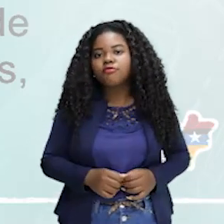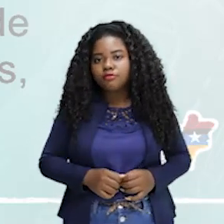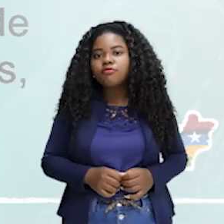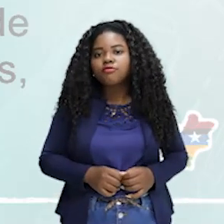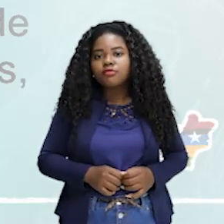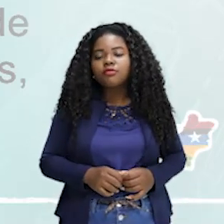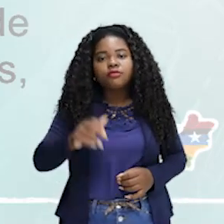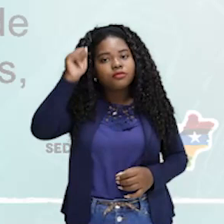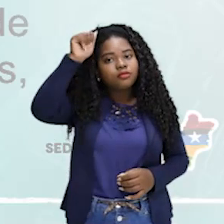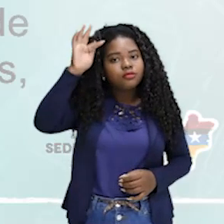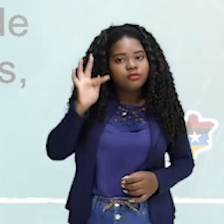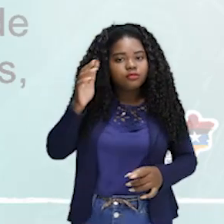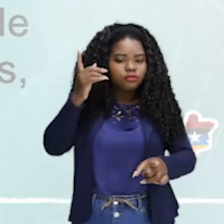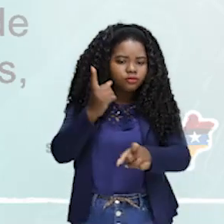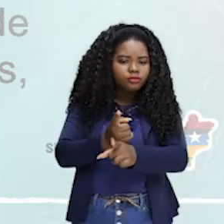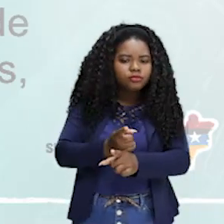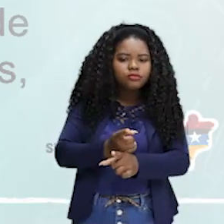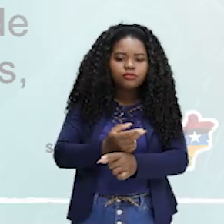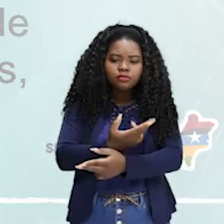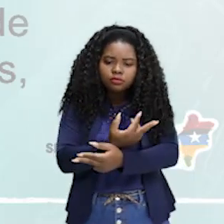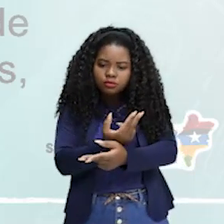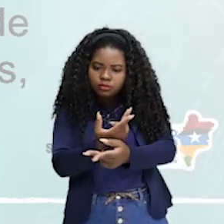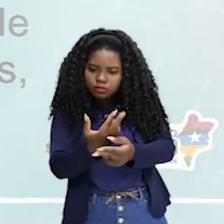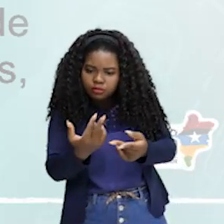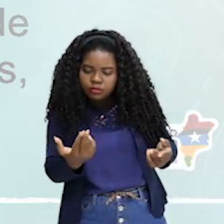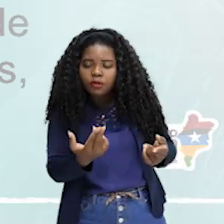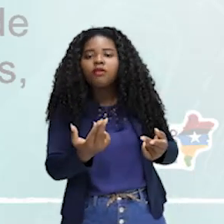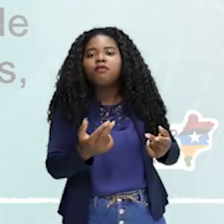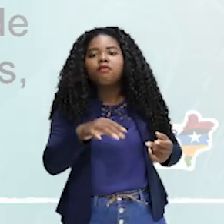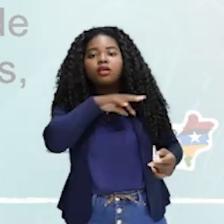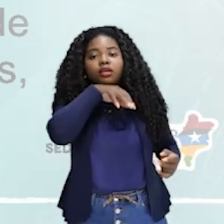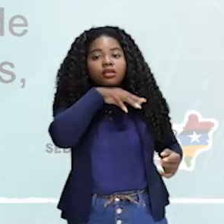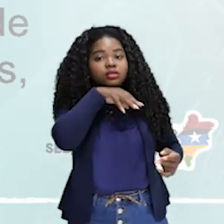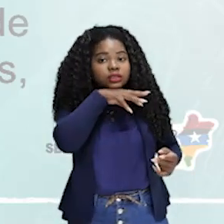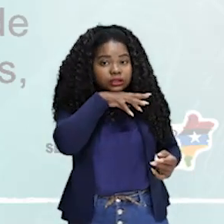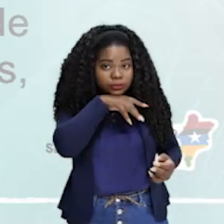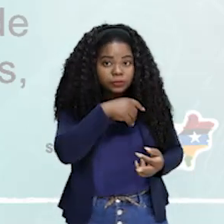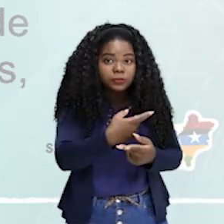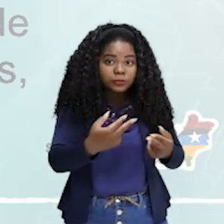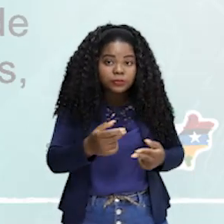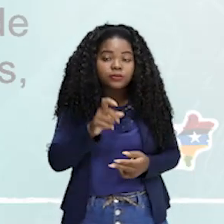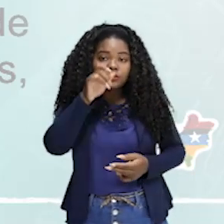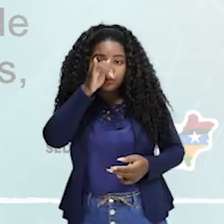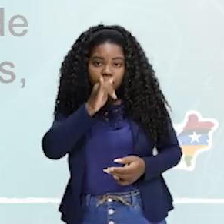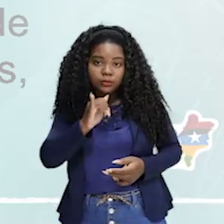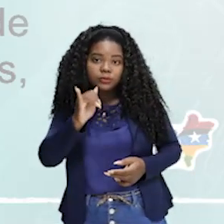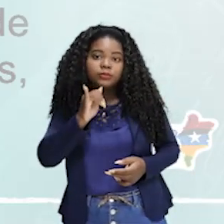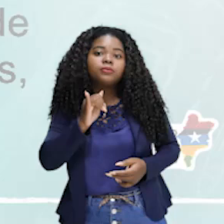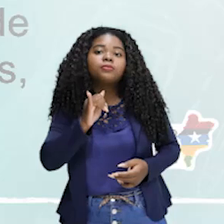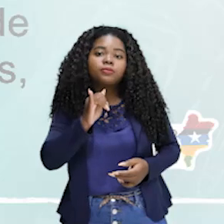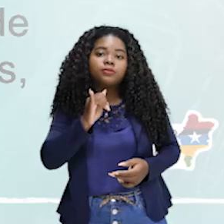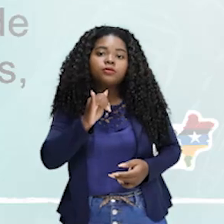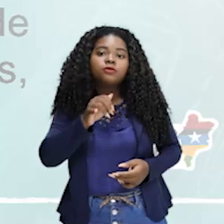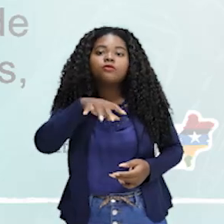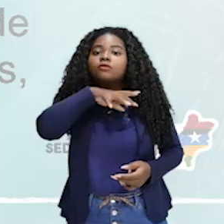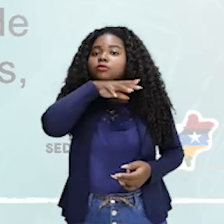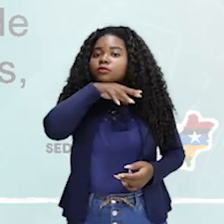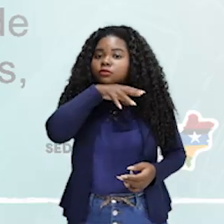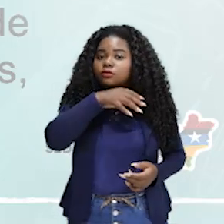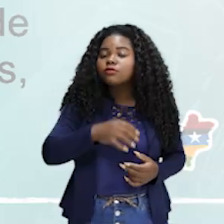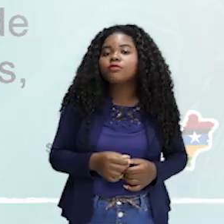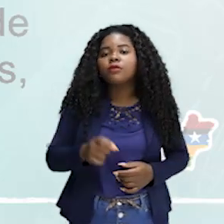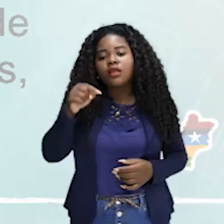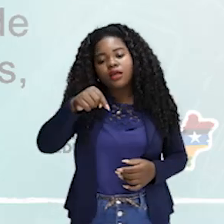savana africana são encontrados herbívoros de grande porte, como elefantes, zebras e girafas, e carnívoros como leões, leopardos e guepardos. E